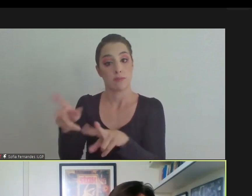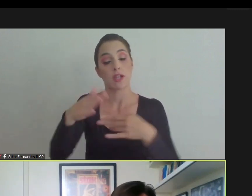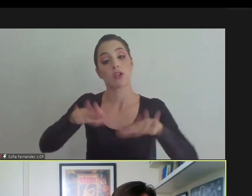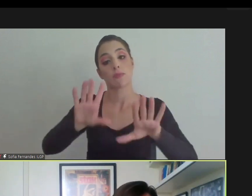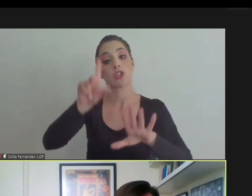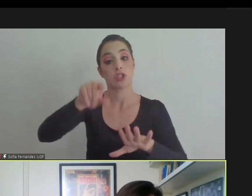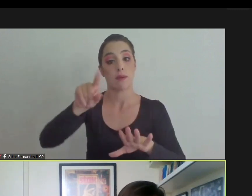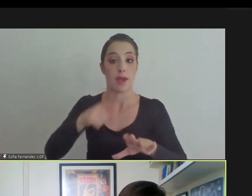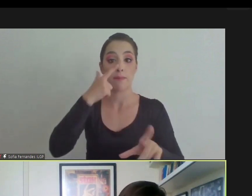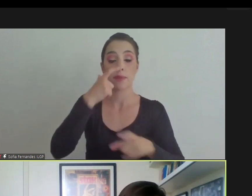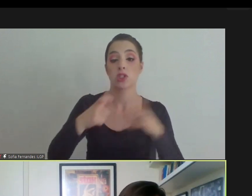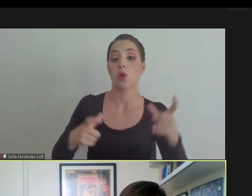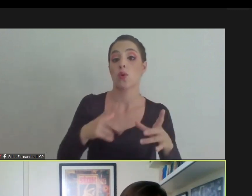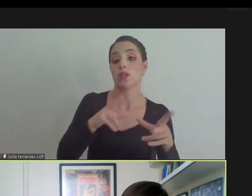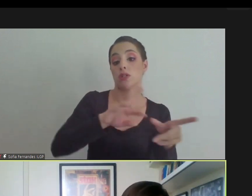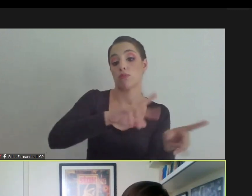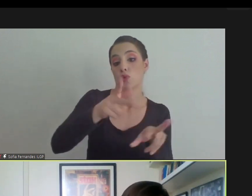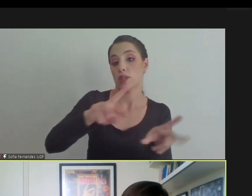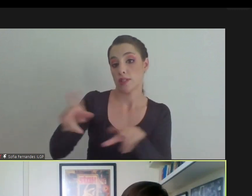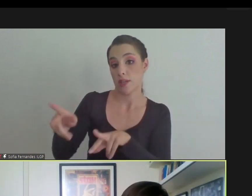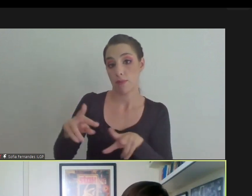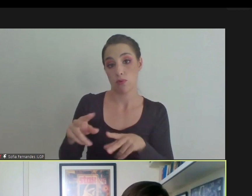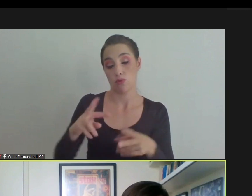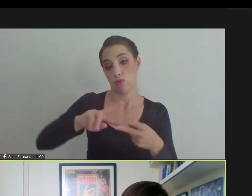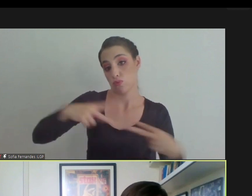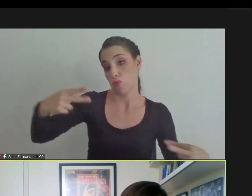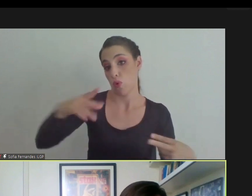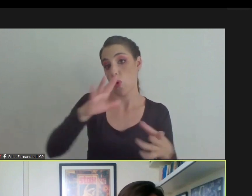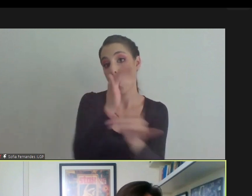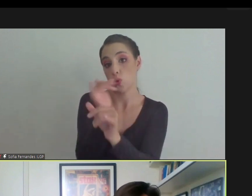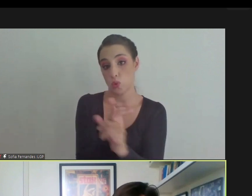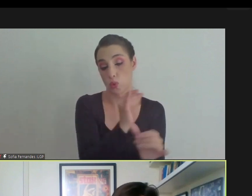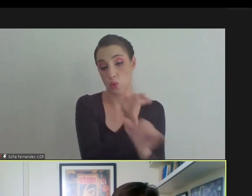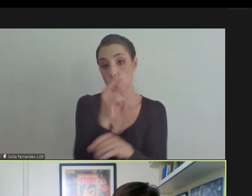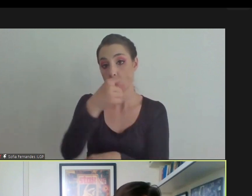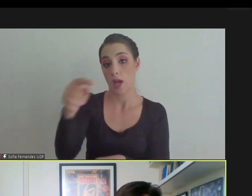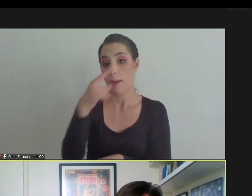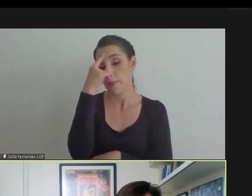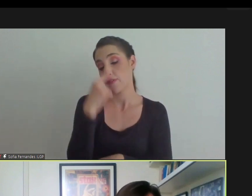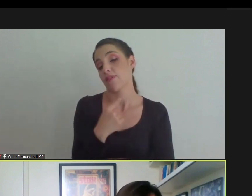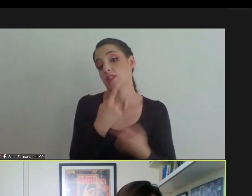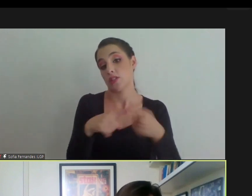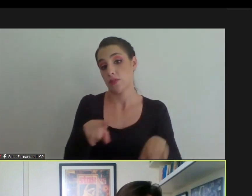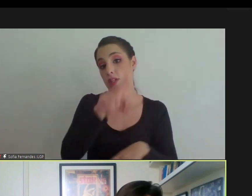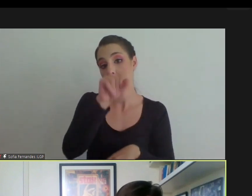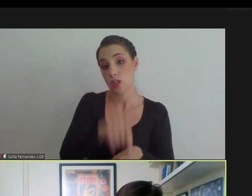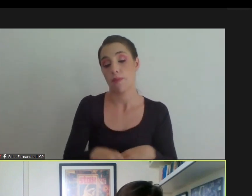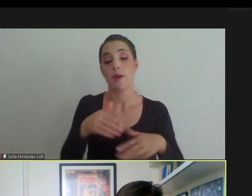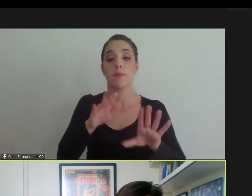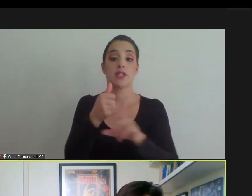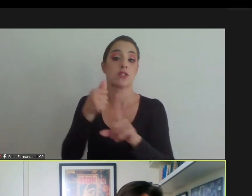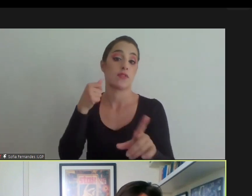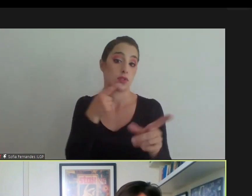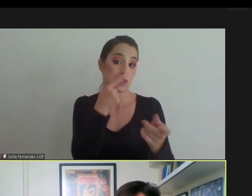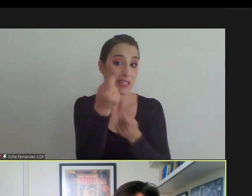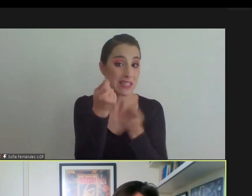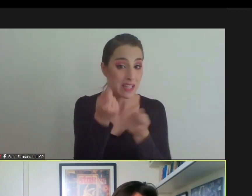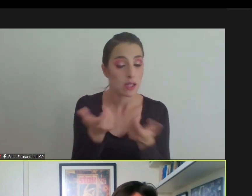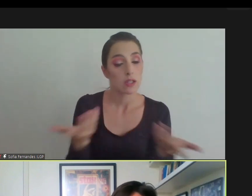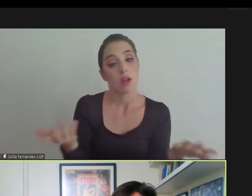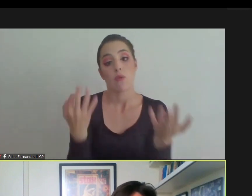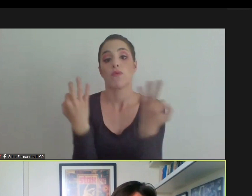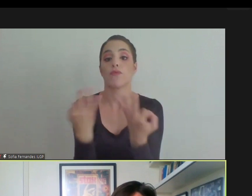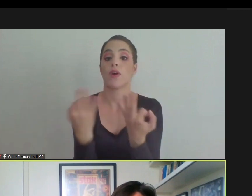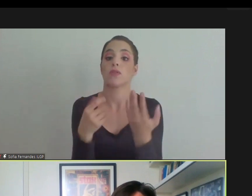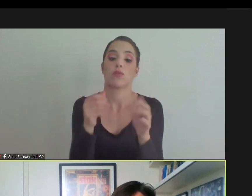juntando diferentes municípios que muitas vezes têm perfis um pouco diferentes, mas desafios semelhantes, em